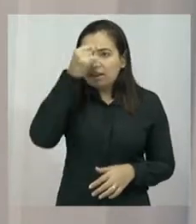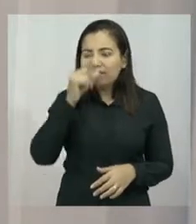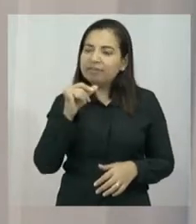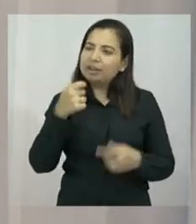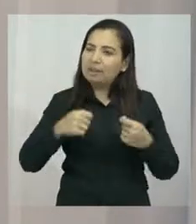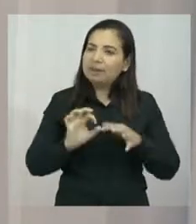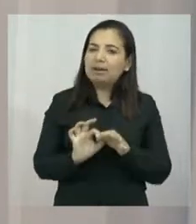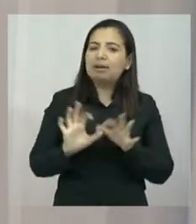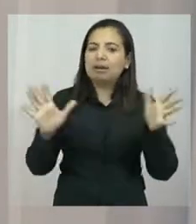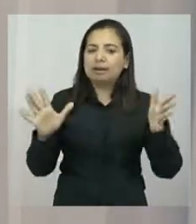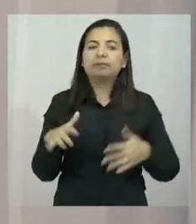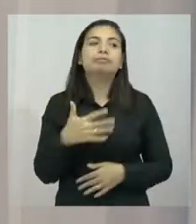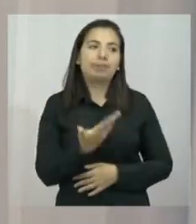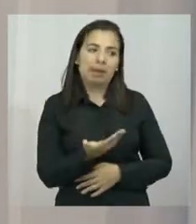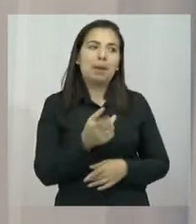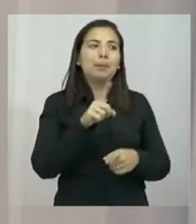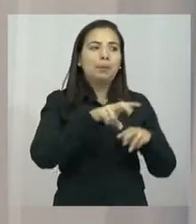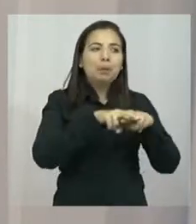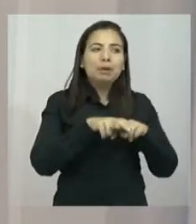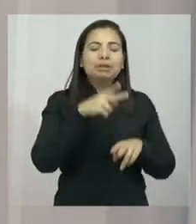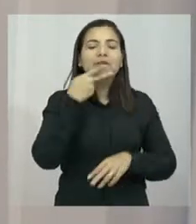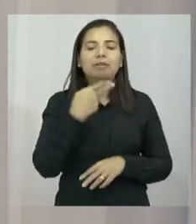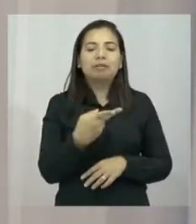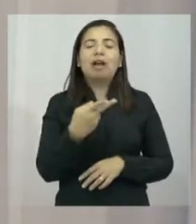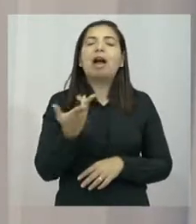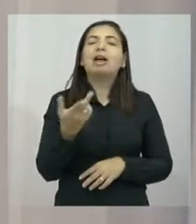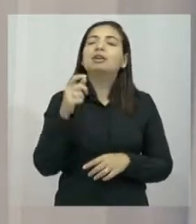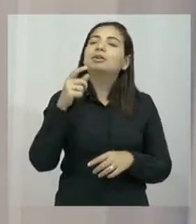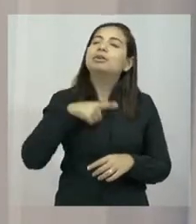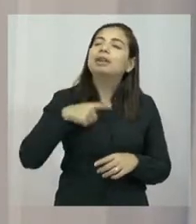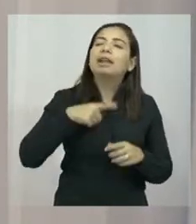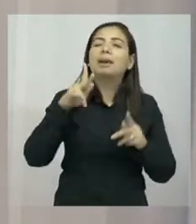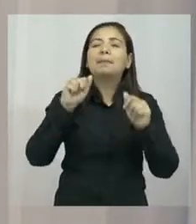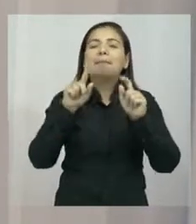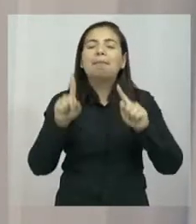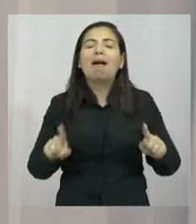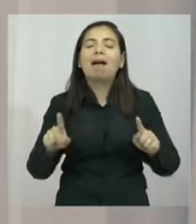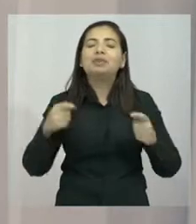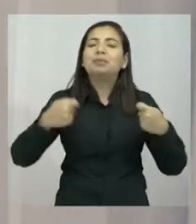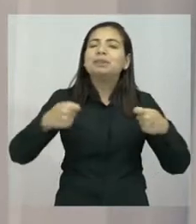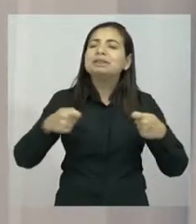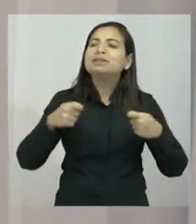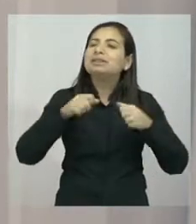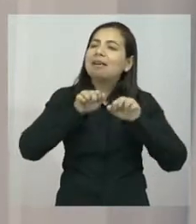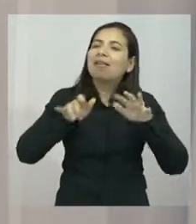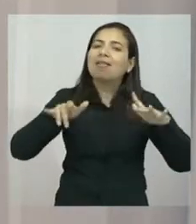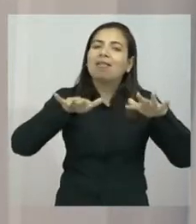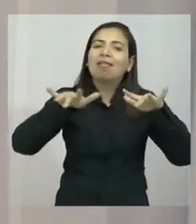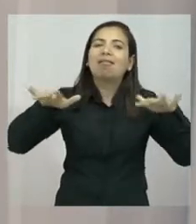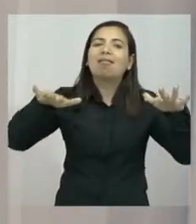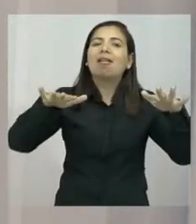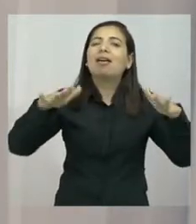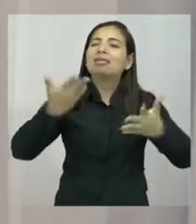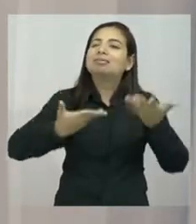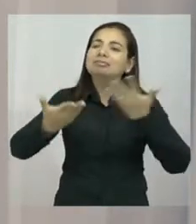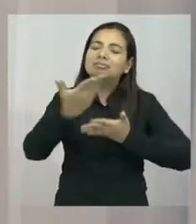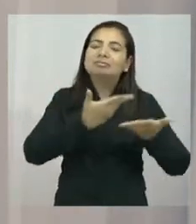assim, essa paz que contagia, ontem eu estava convidando algumas pessoas, alguns parentes,